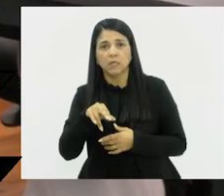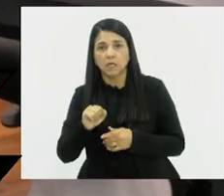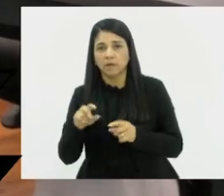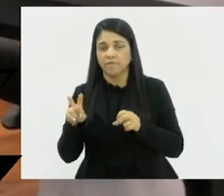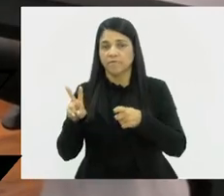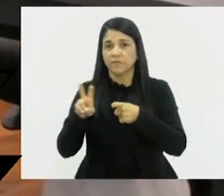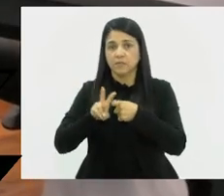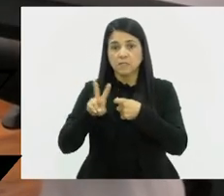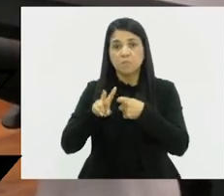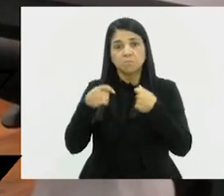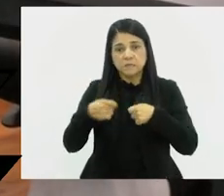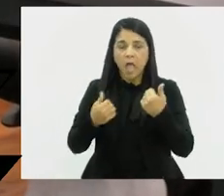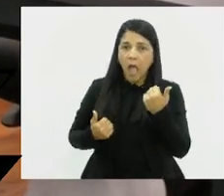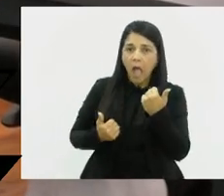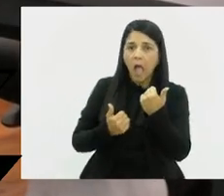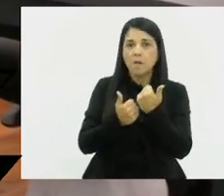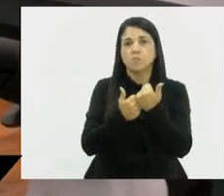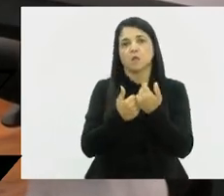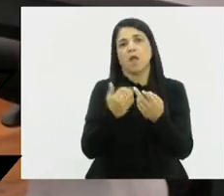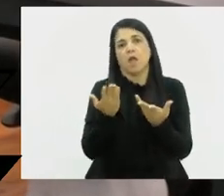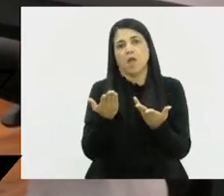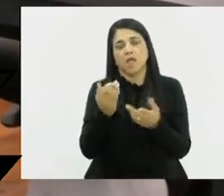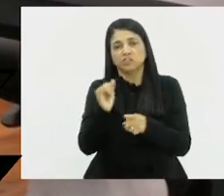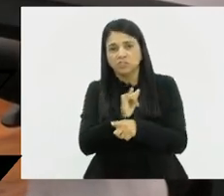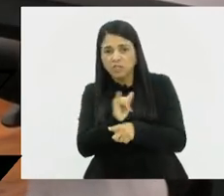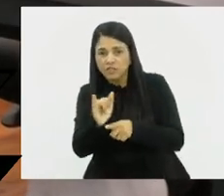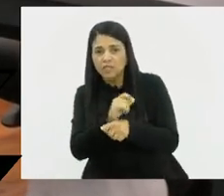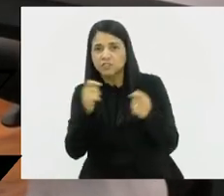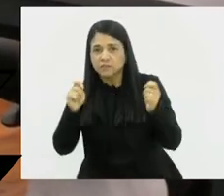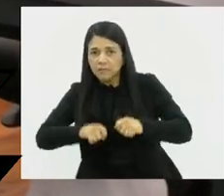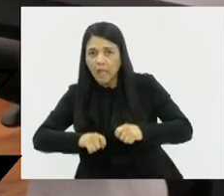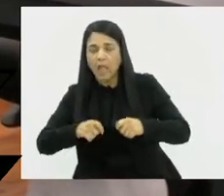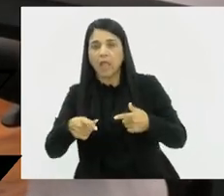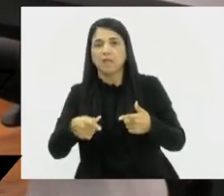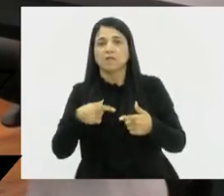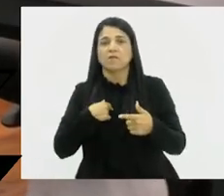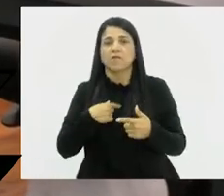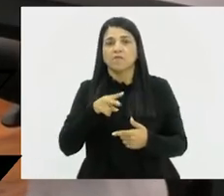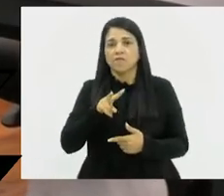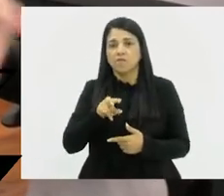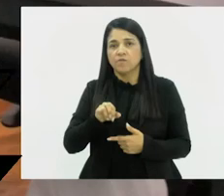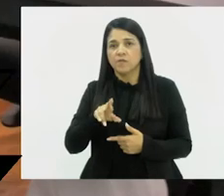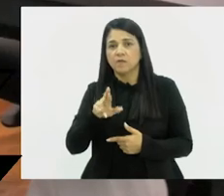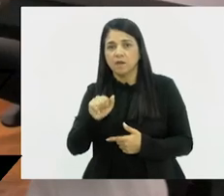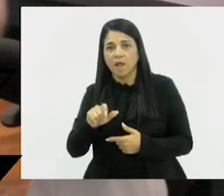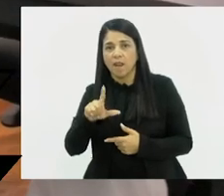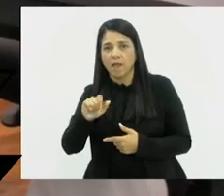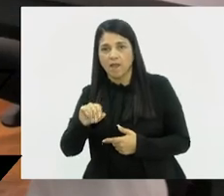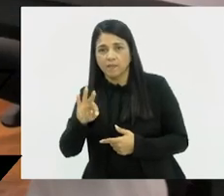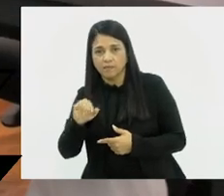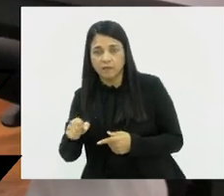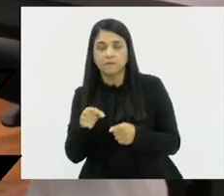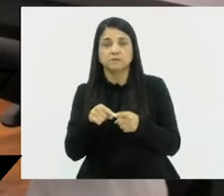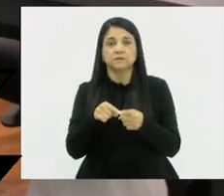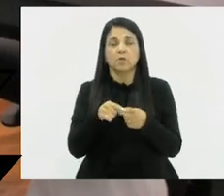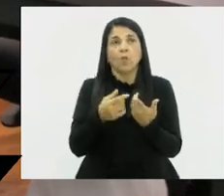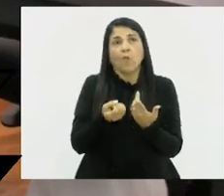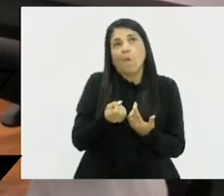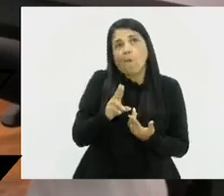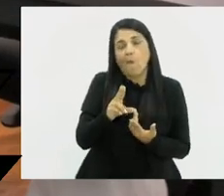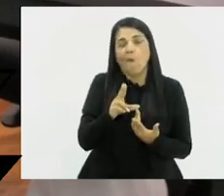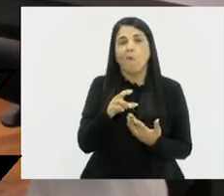jeito de apoiar realmente em massa a questão da castração, seja um vira-lata, seja um cão de raça pet ou